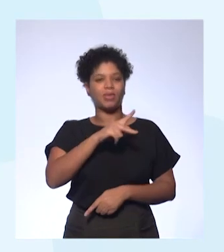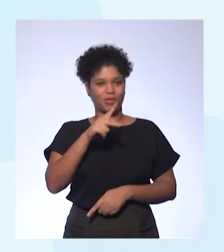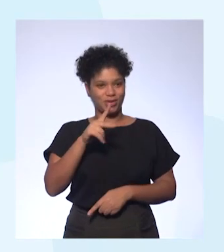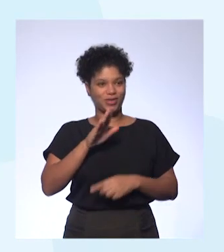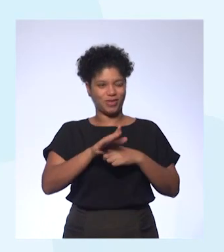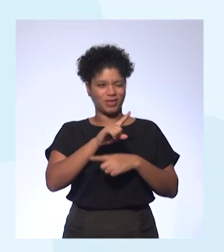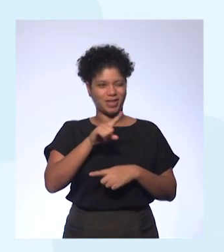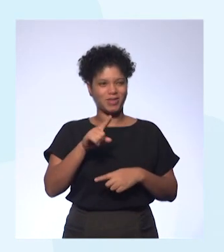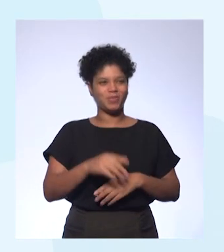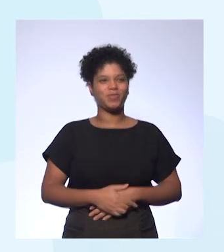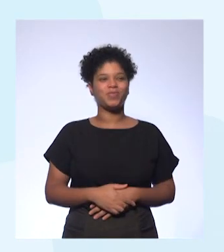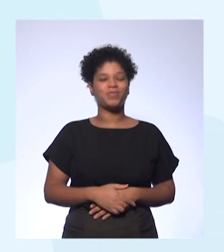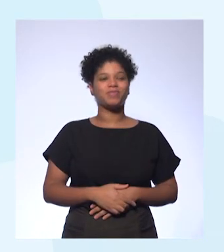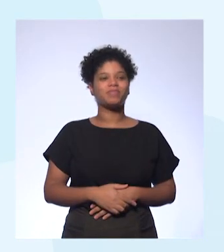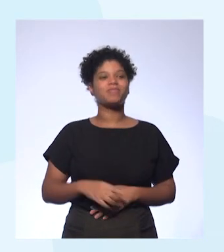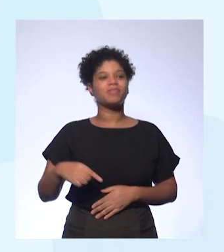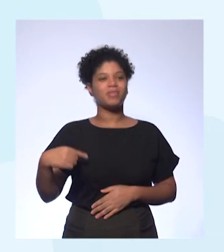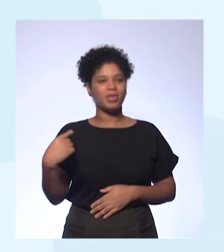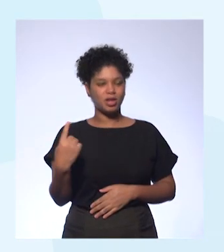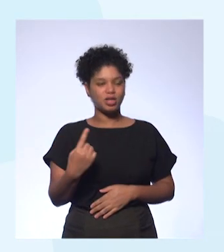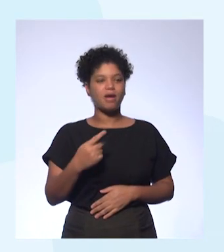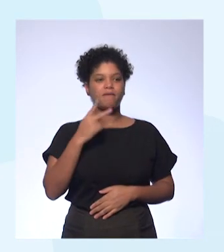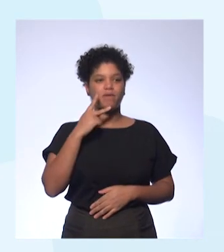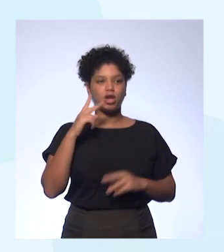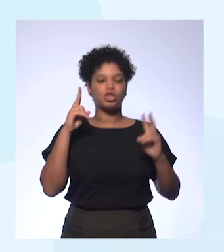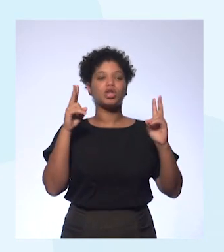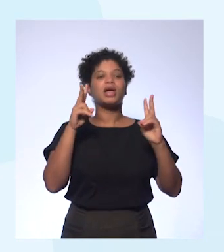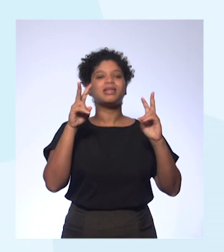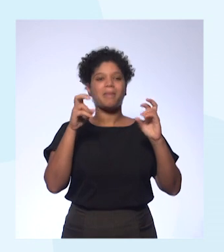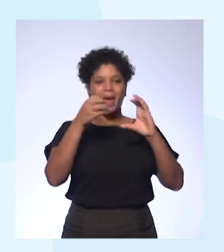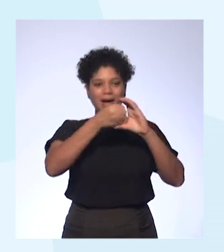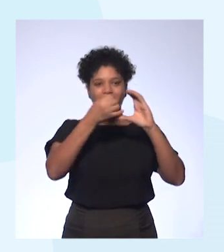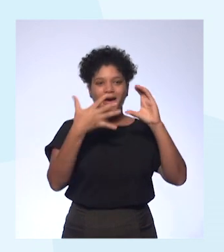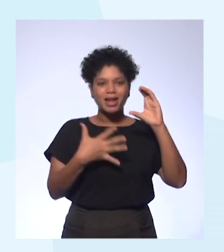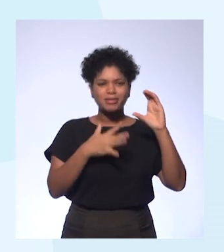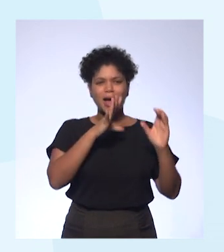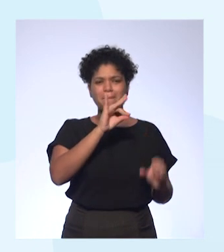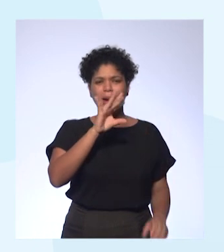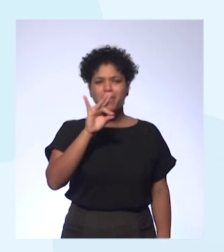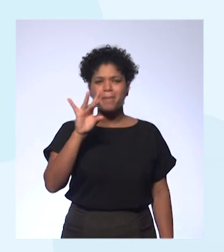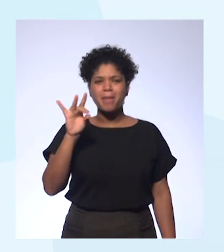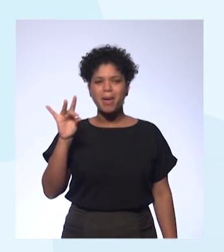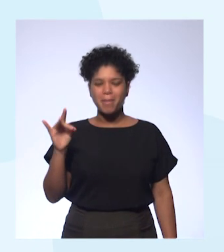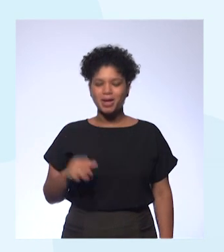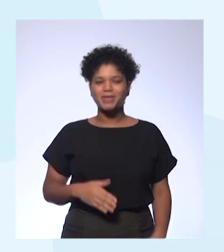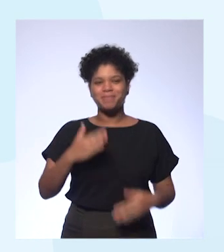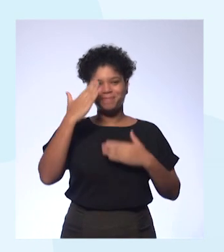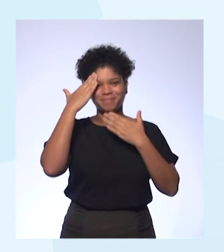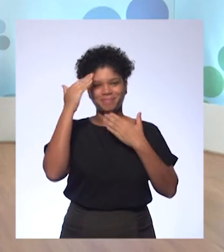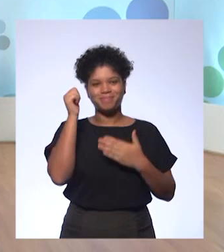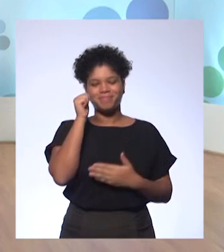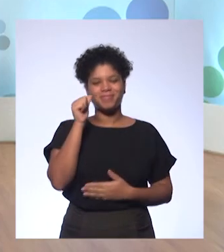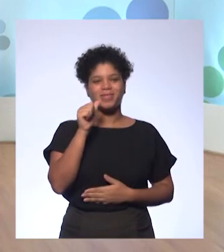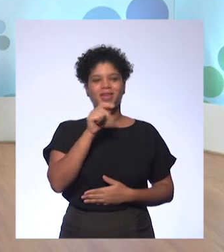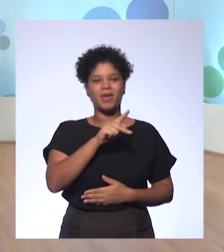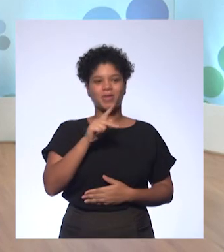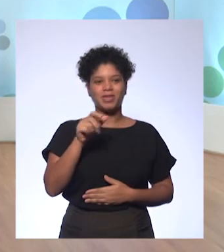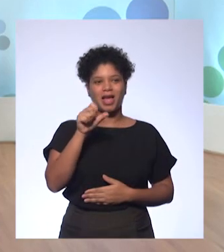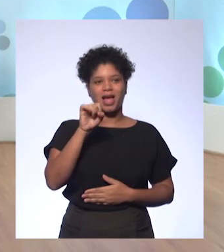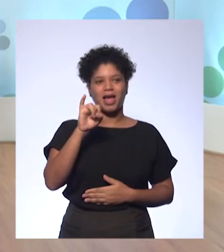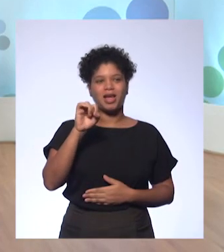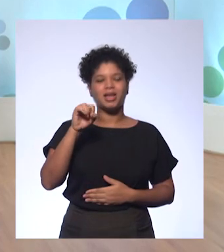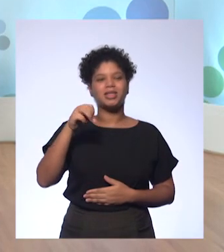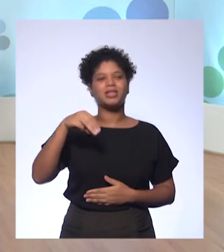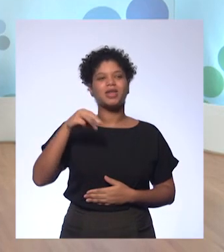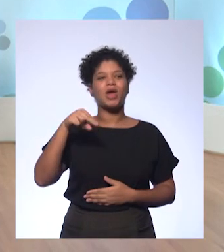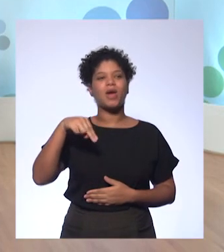ok? Então, hoje a gente falou sobre essas características todas. Queria agradecer à professora Simone. Muito obrigada